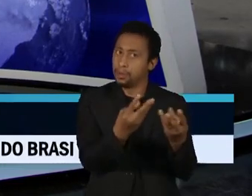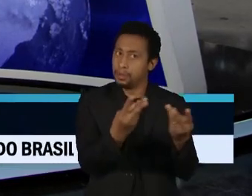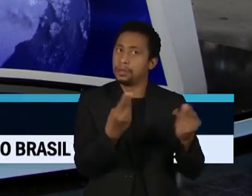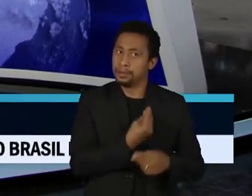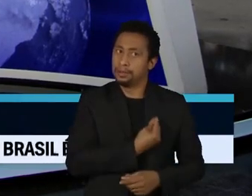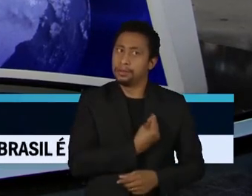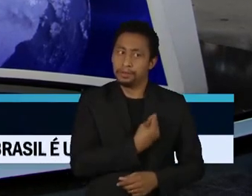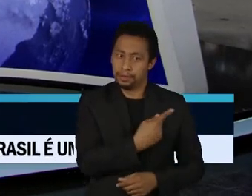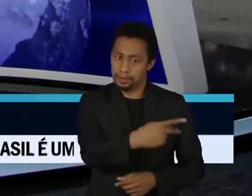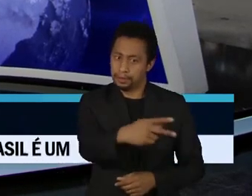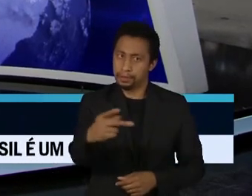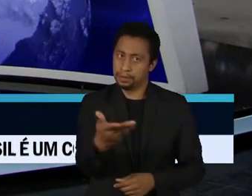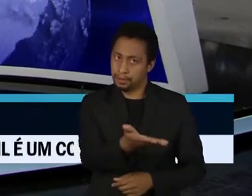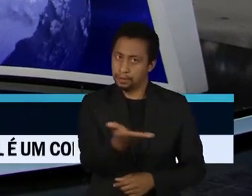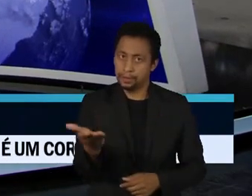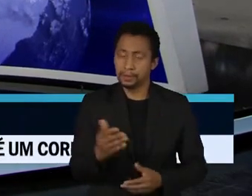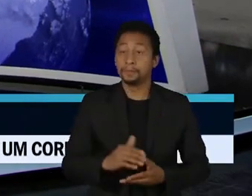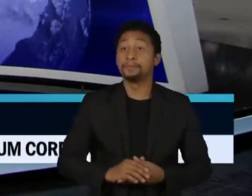vida das pessoas